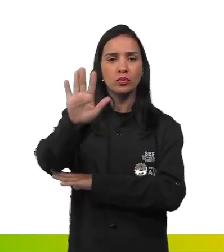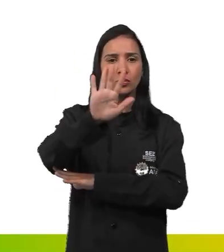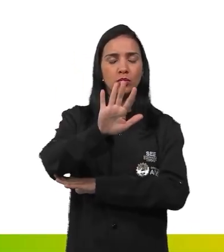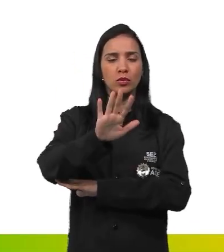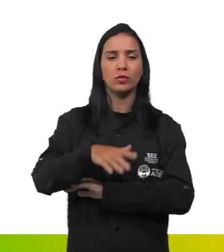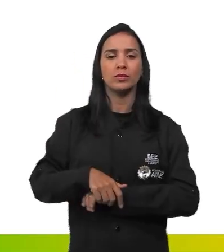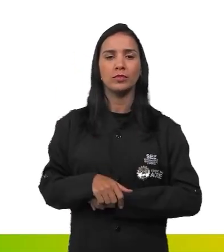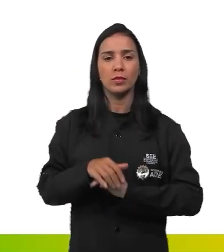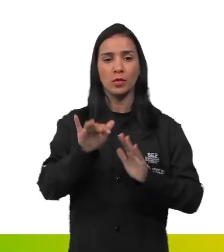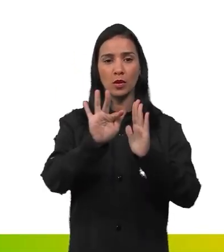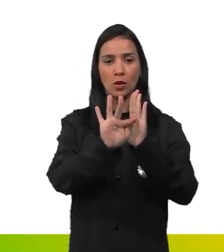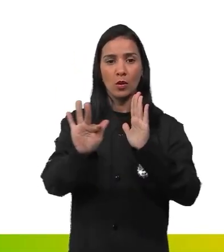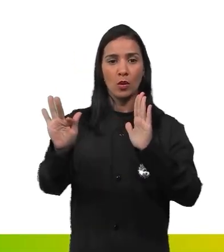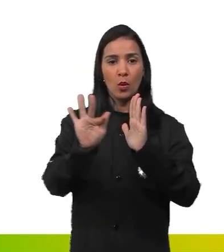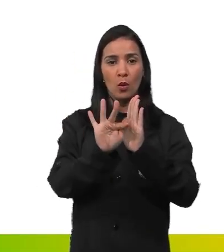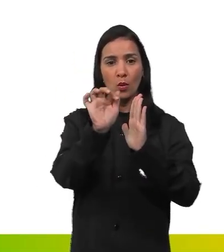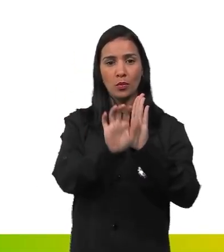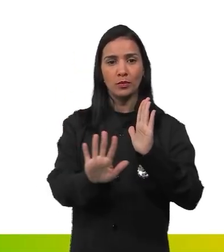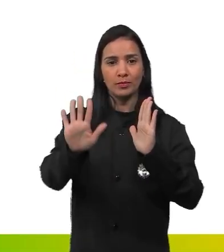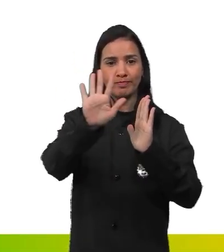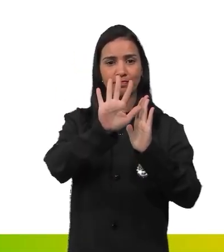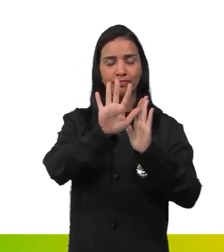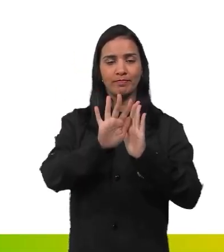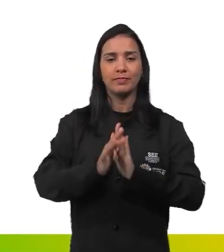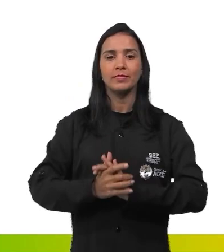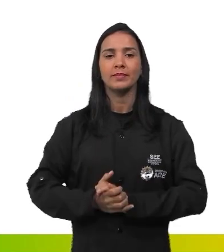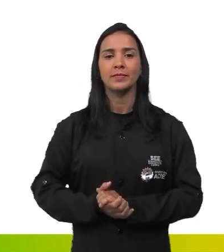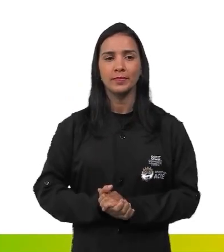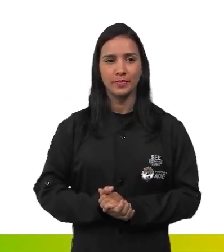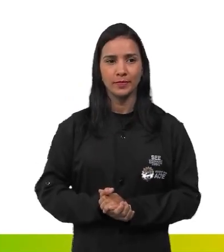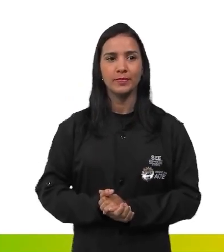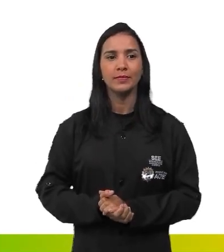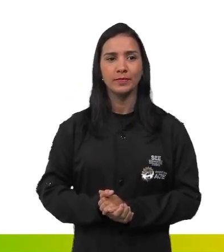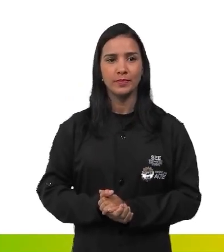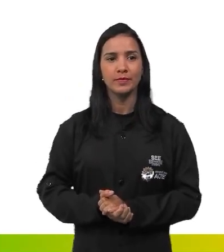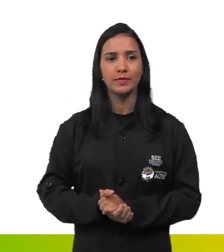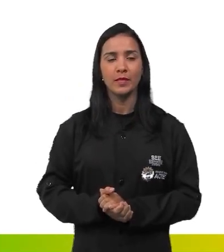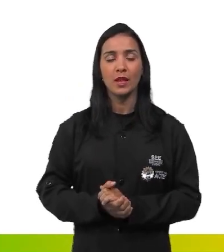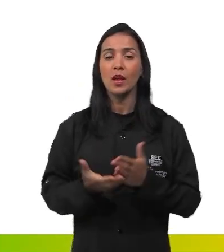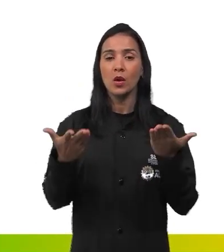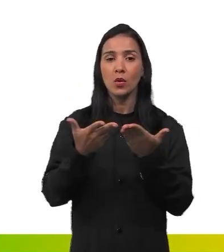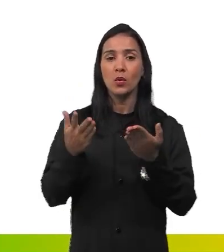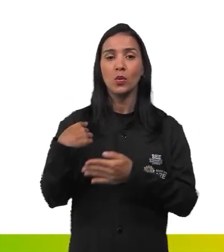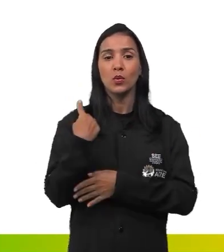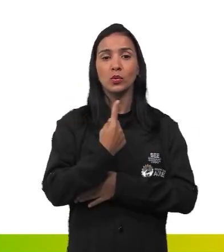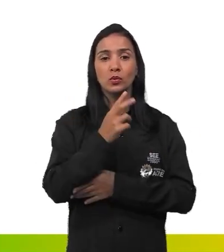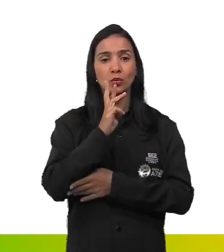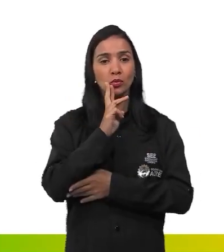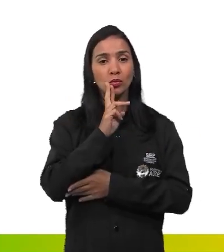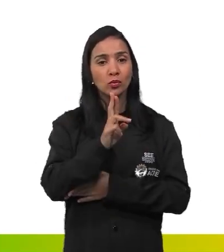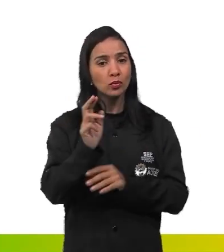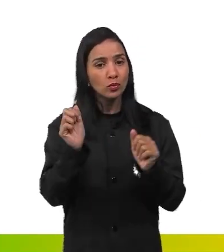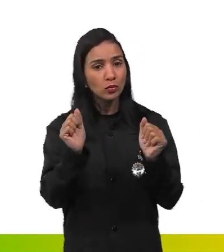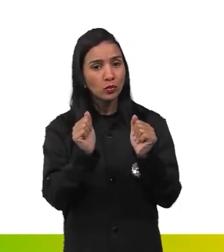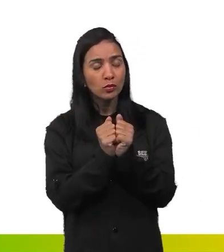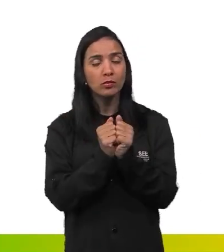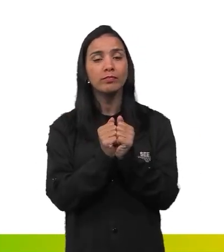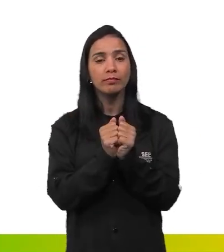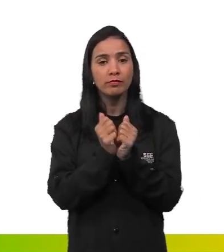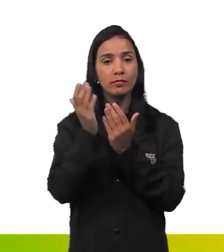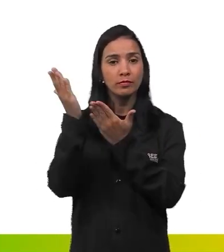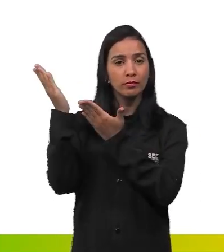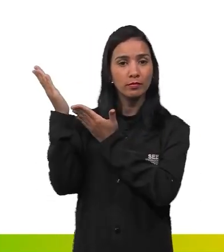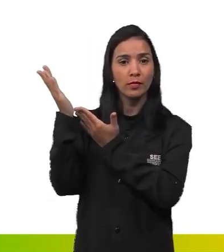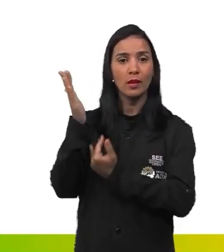Okay. Aqui, nós vamos deduzir juntos essa fórmula aqui, que ela fala